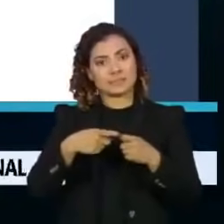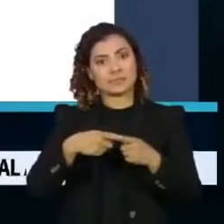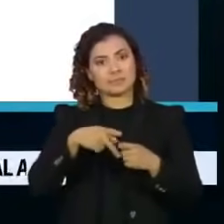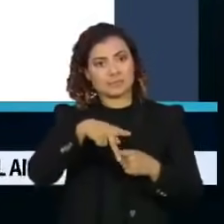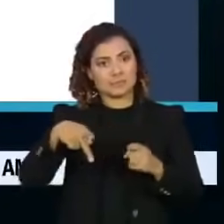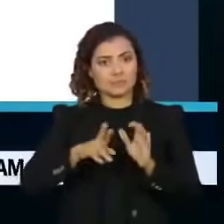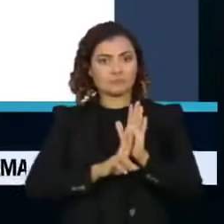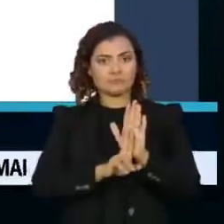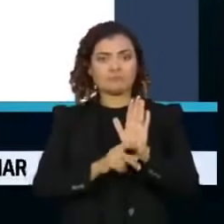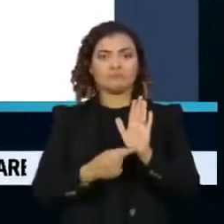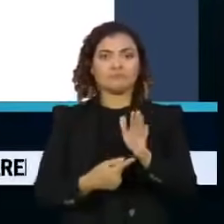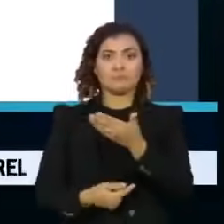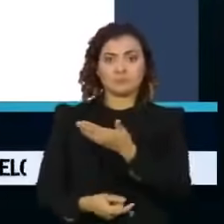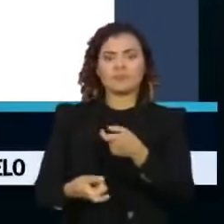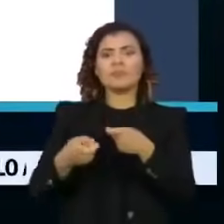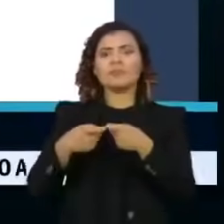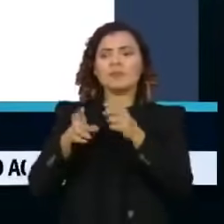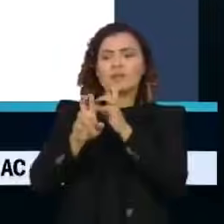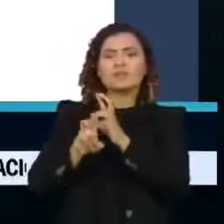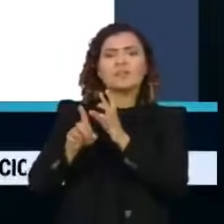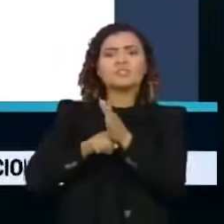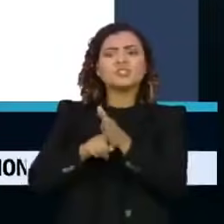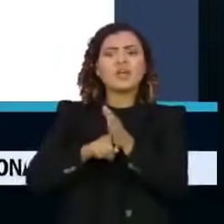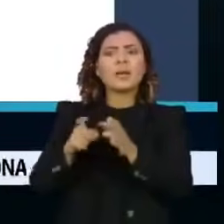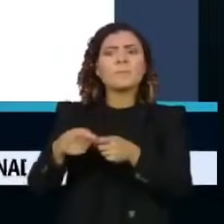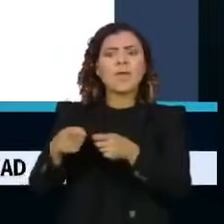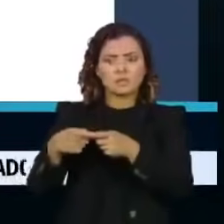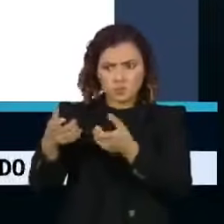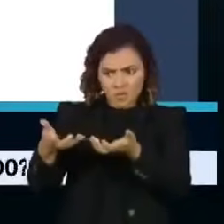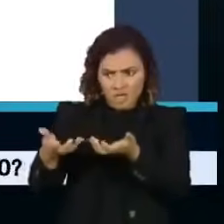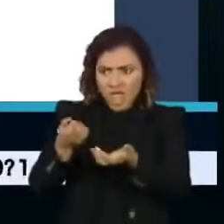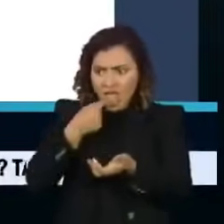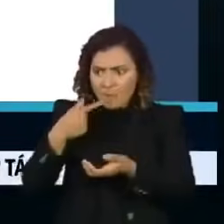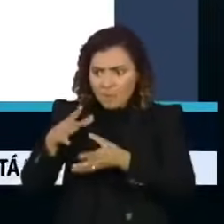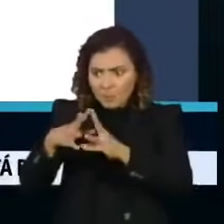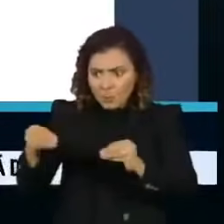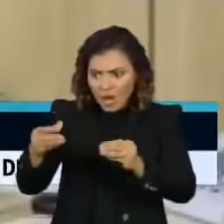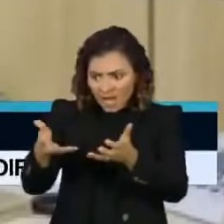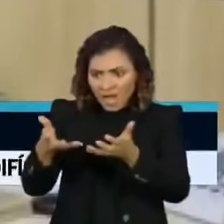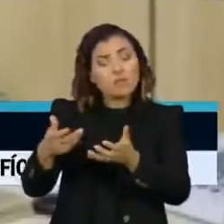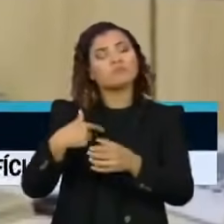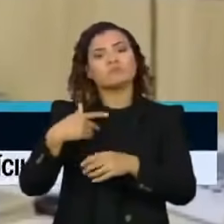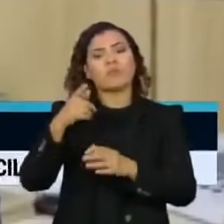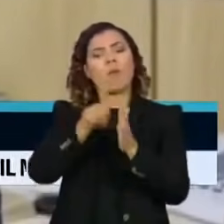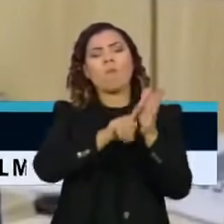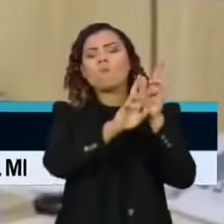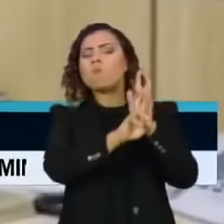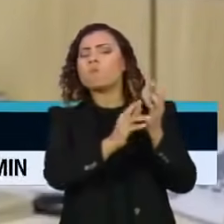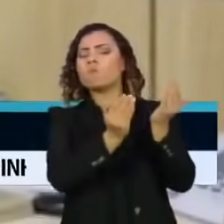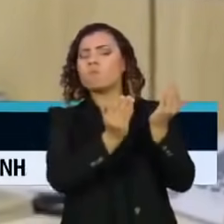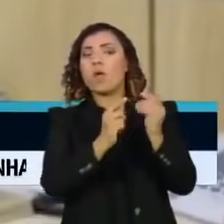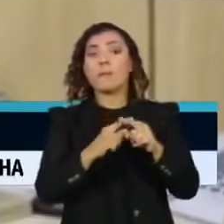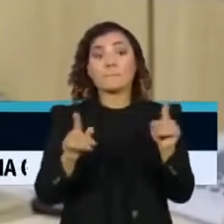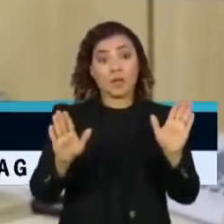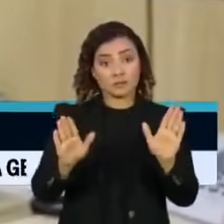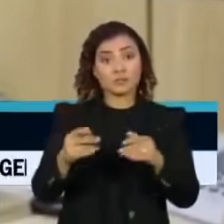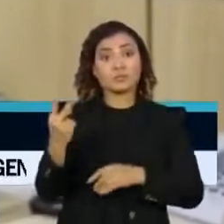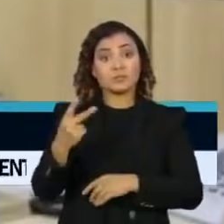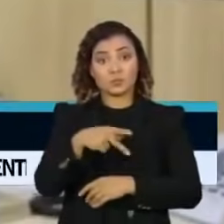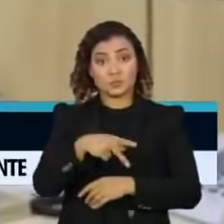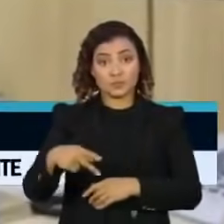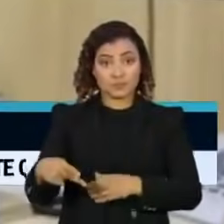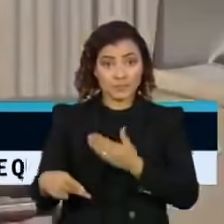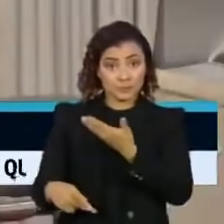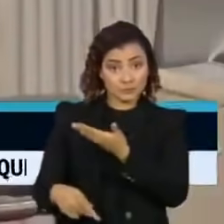cogitou investigar médicos que prescreverem o kit com o vídeo como cura da doença mas a a cultura o